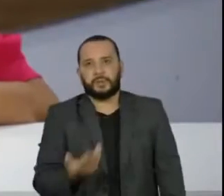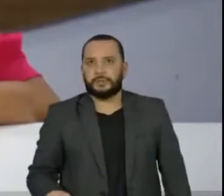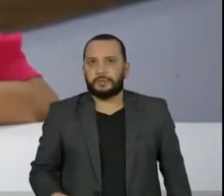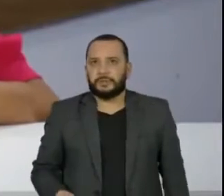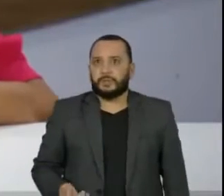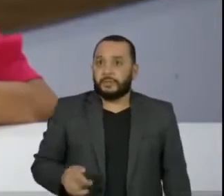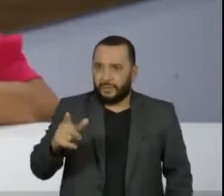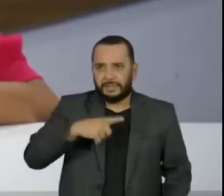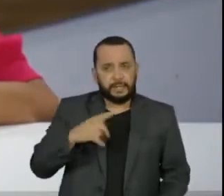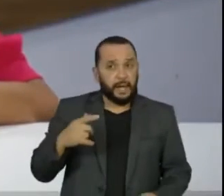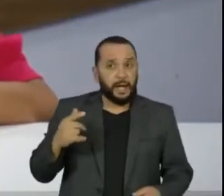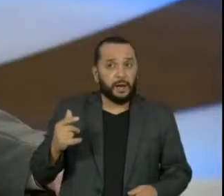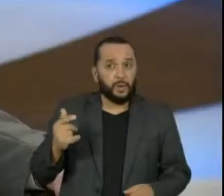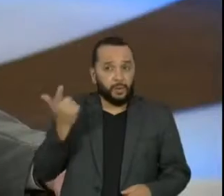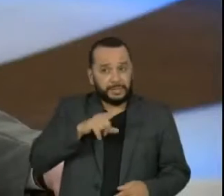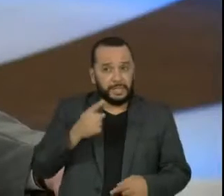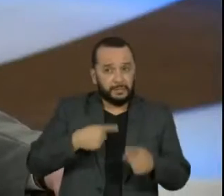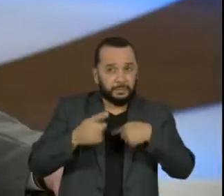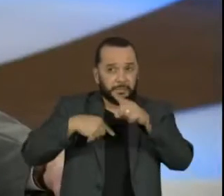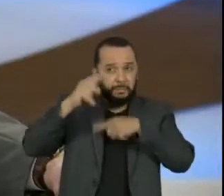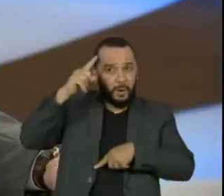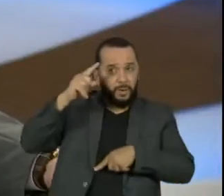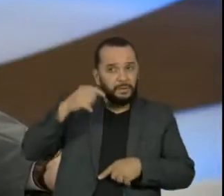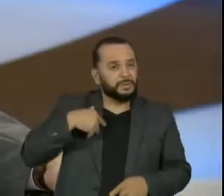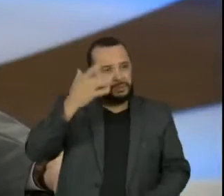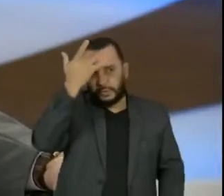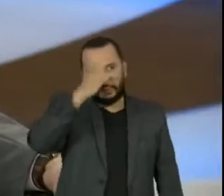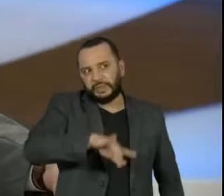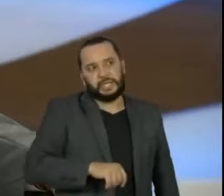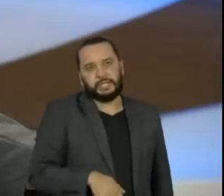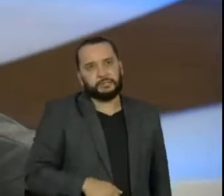ganhando essa briga ou não? Não sei.